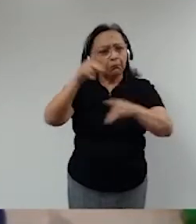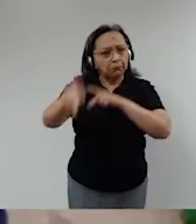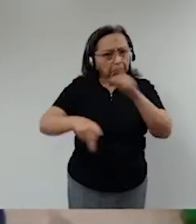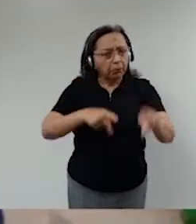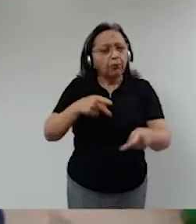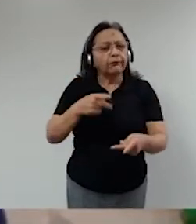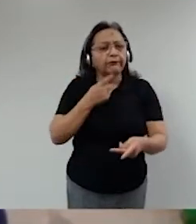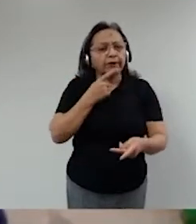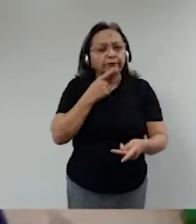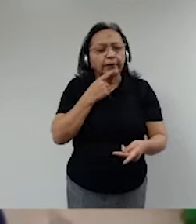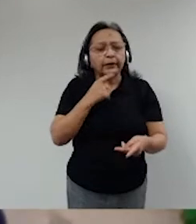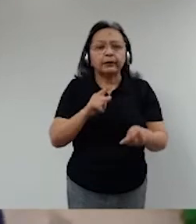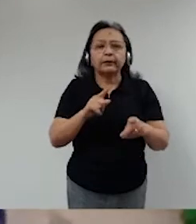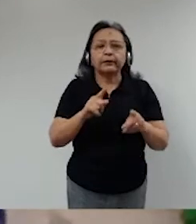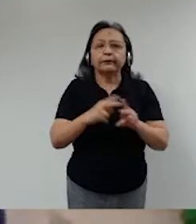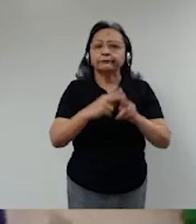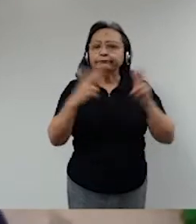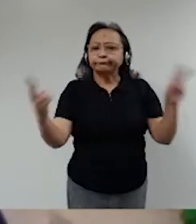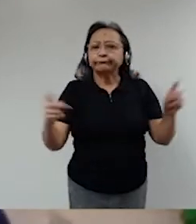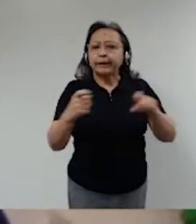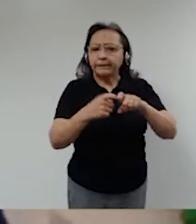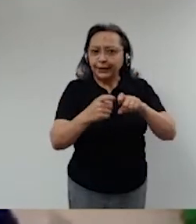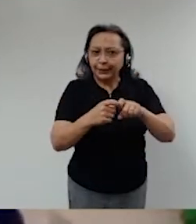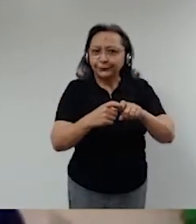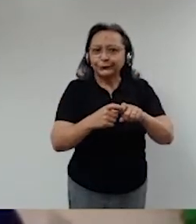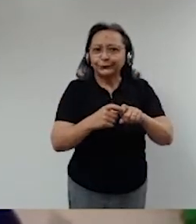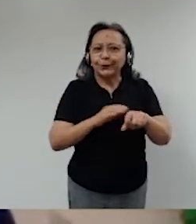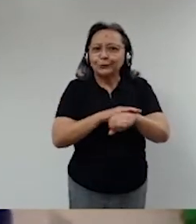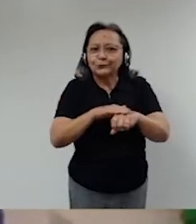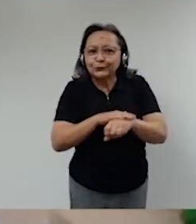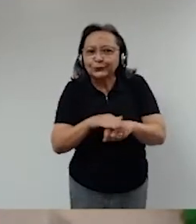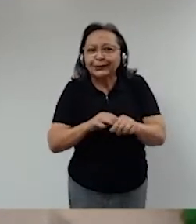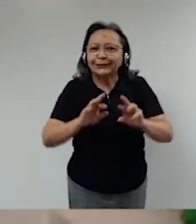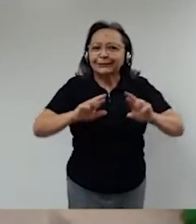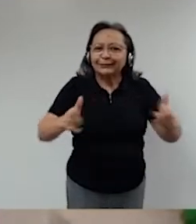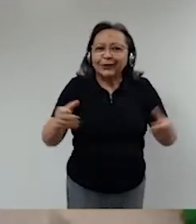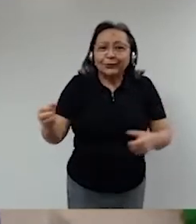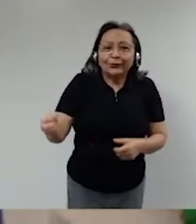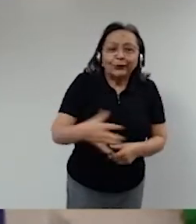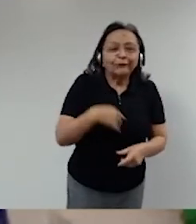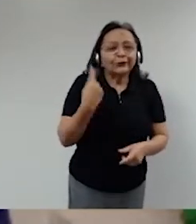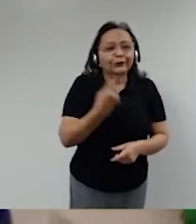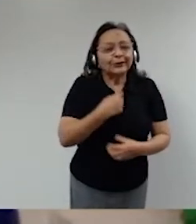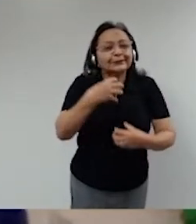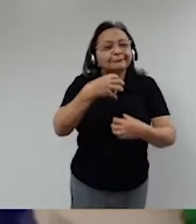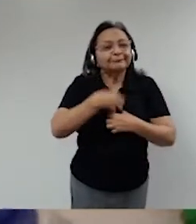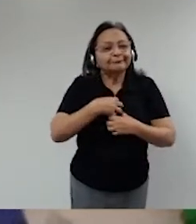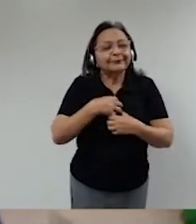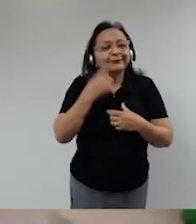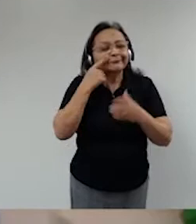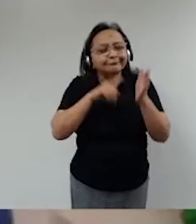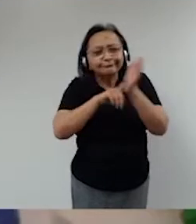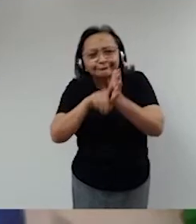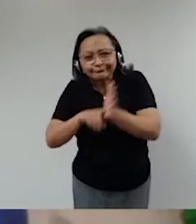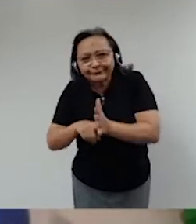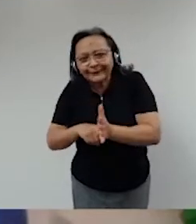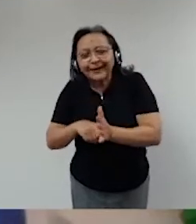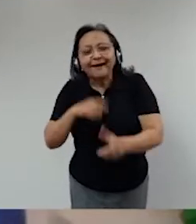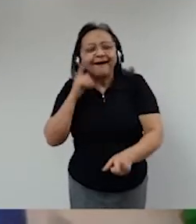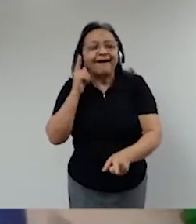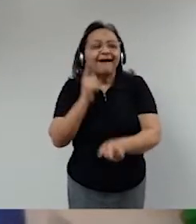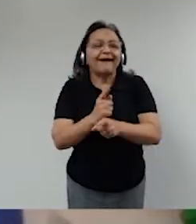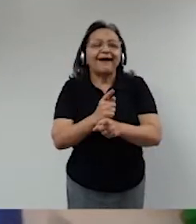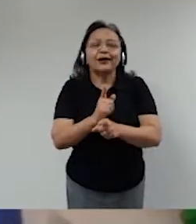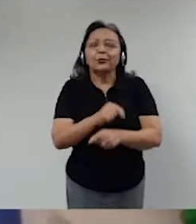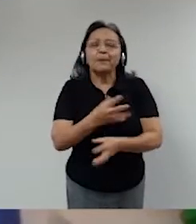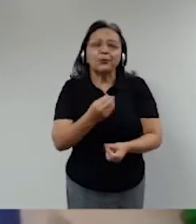que a telemedicina é algo novo, né, a gente pôde verificar que a telemedicina, esse uso de telecomunicação, não